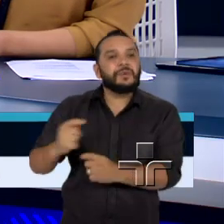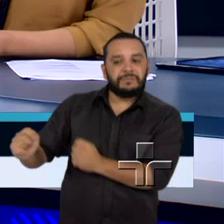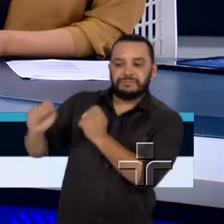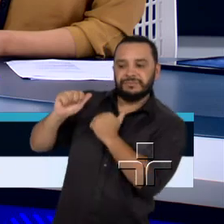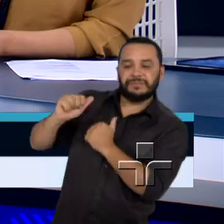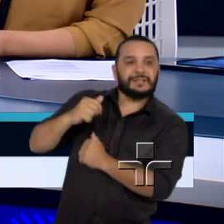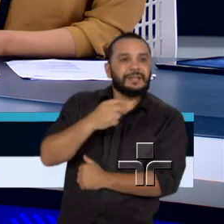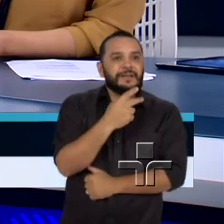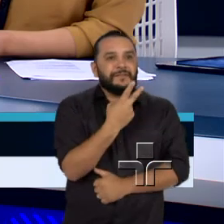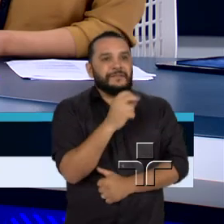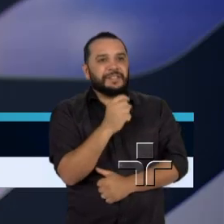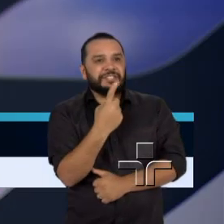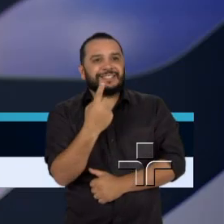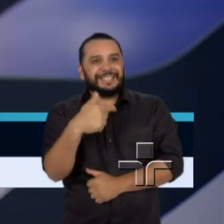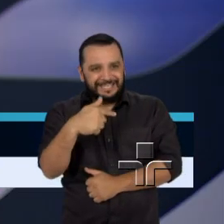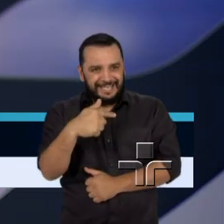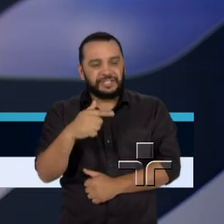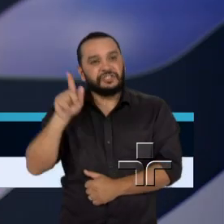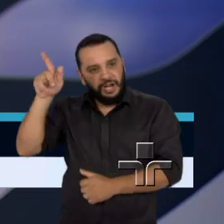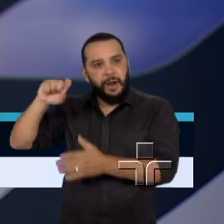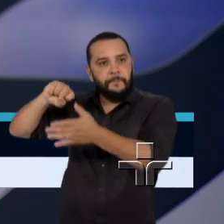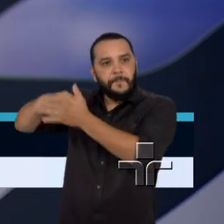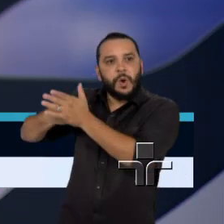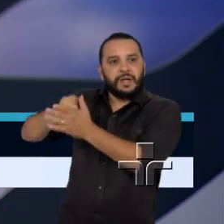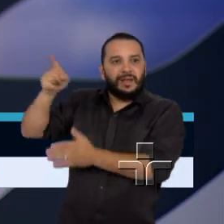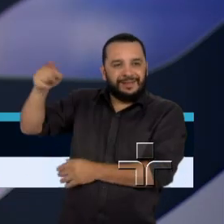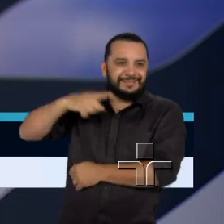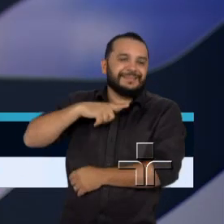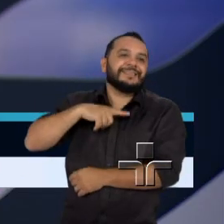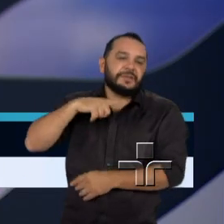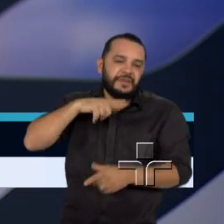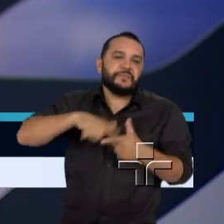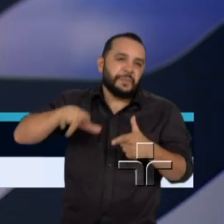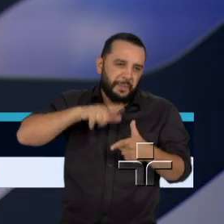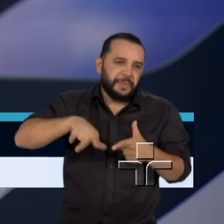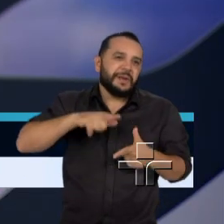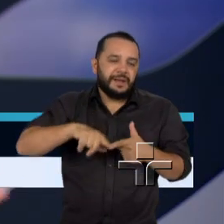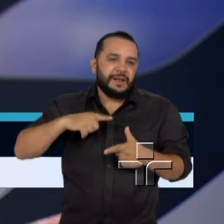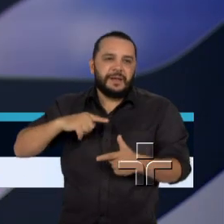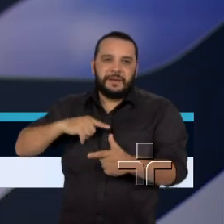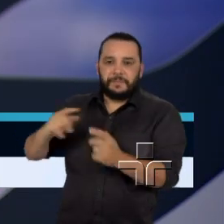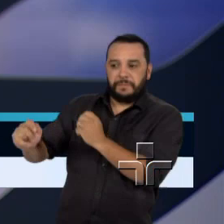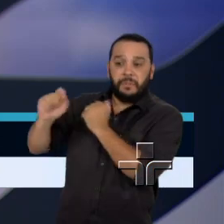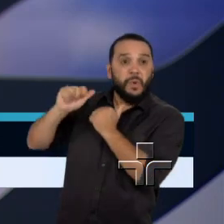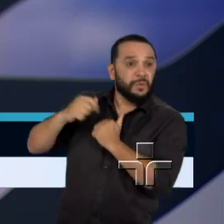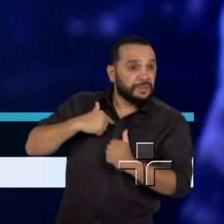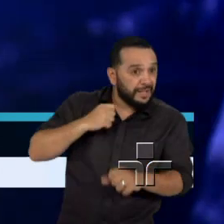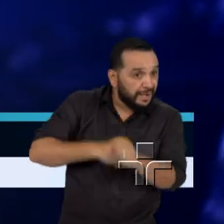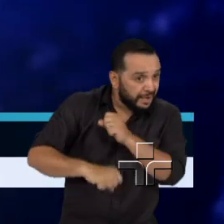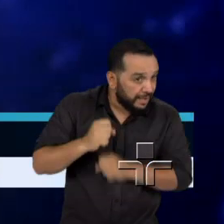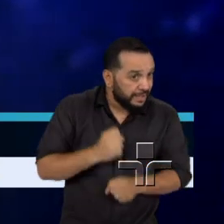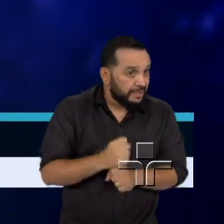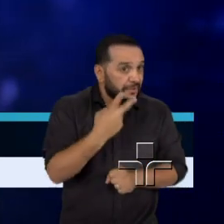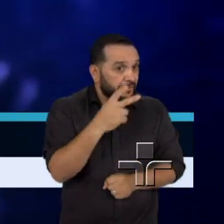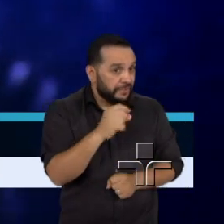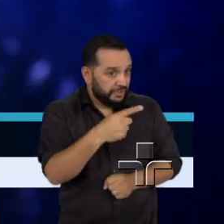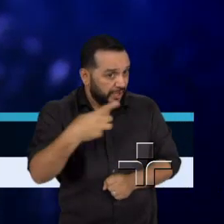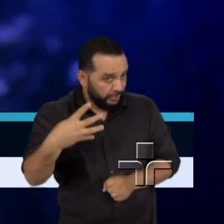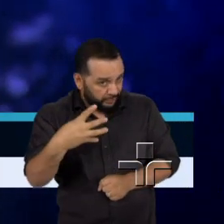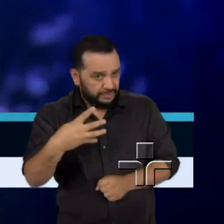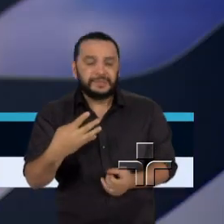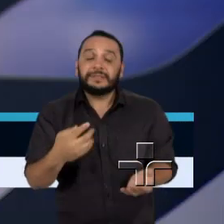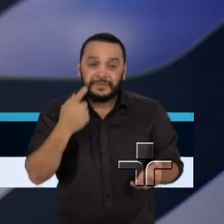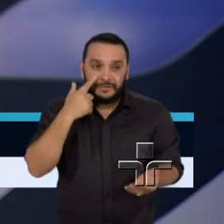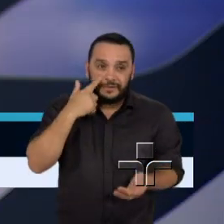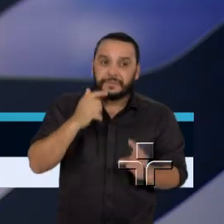Né? Ou seja, ela ficou também retida. Eu também tive problemas com a questão de bolsa, estou falando de 2014. Né? Então, portanto, para a gente ver que o